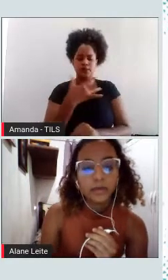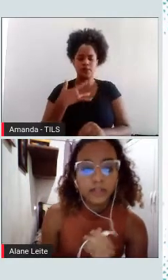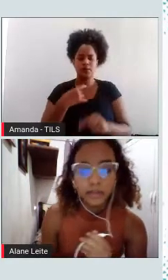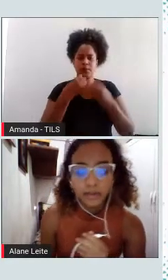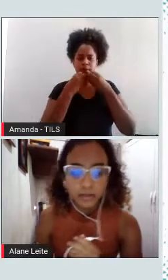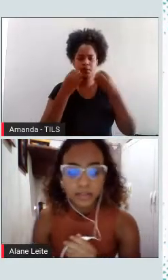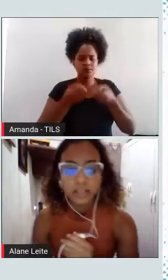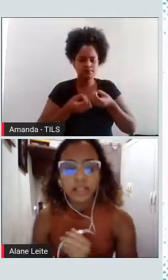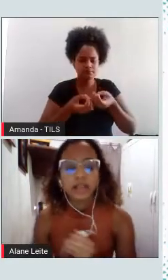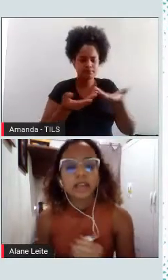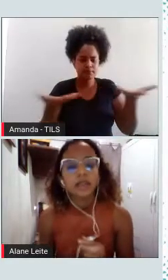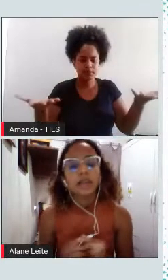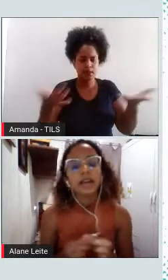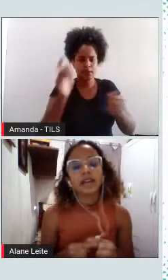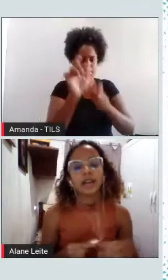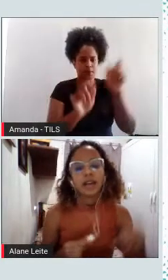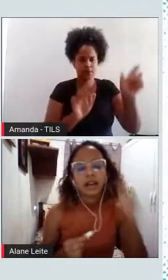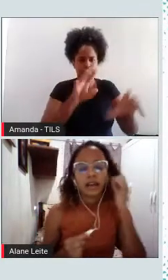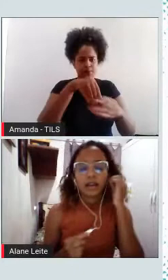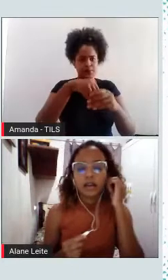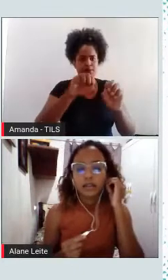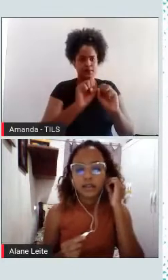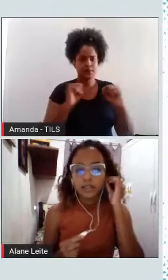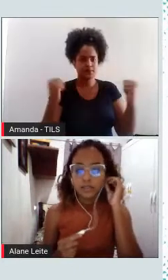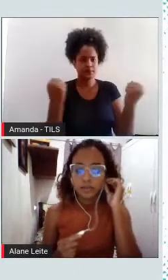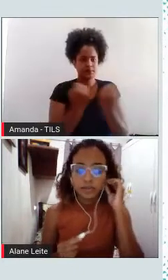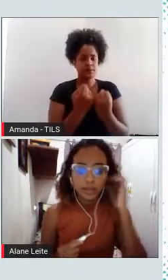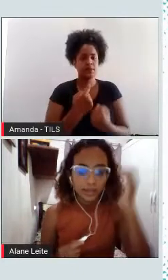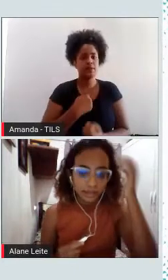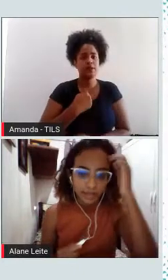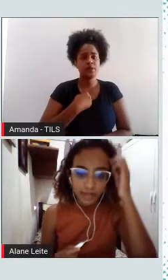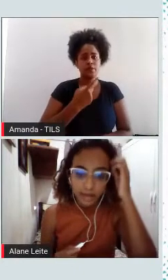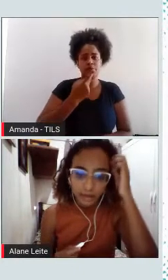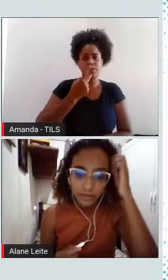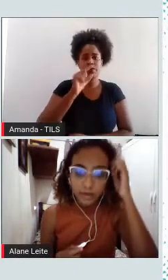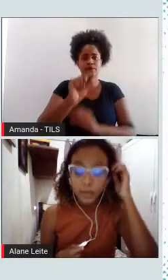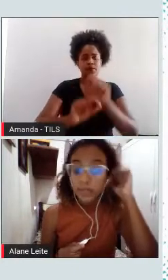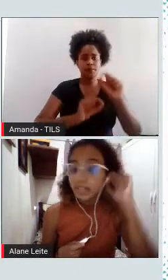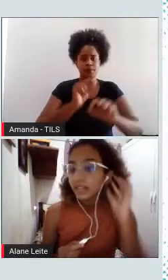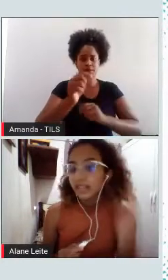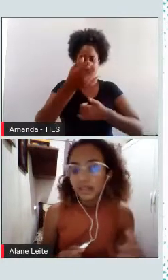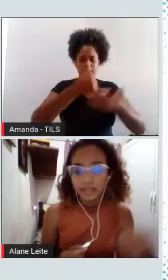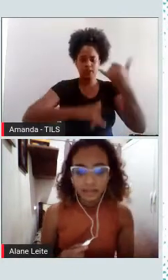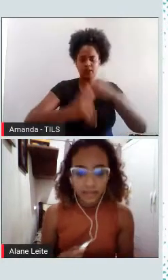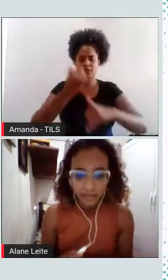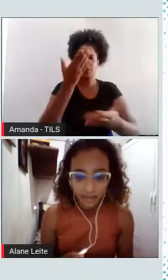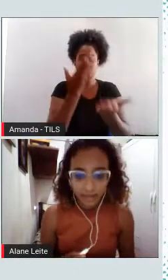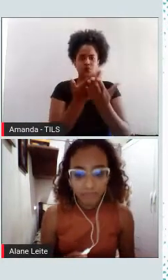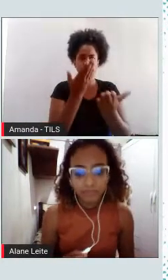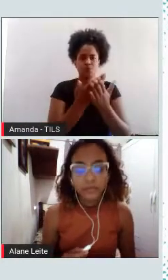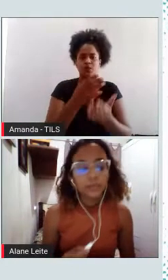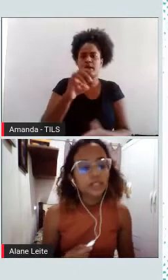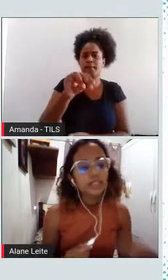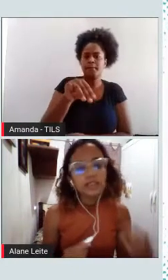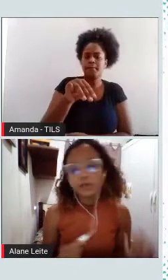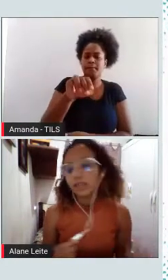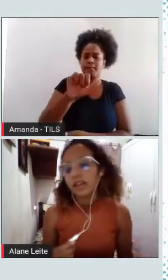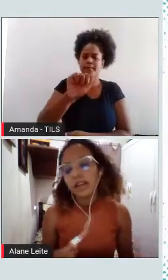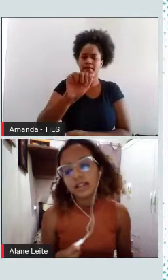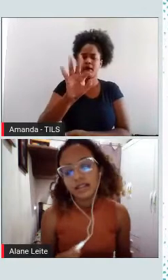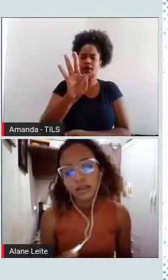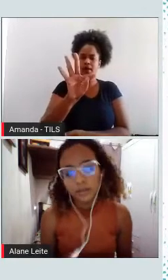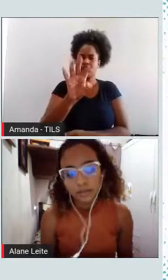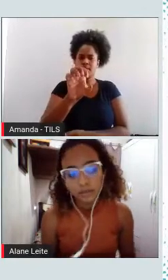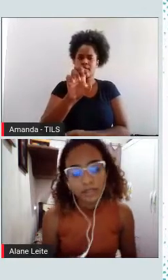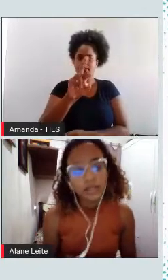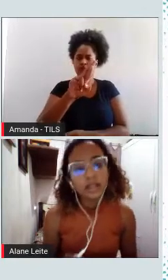Aí, como eu falei para vocês que a química, ela estuda a matéria, o que seria essa matéria? Do que